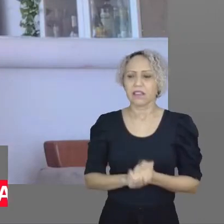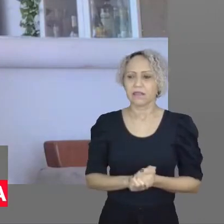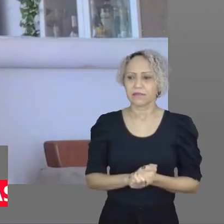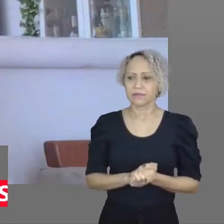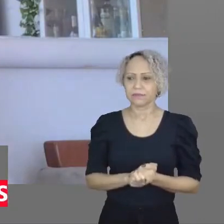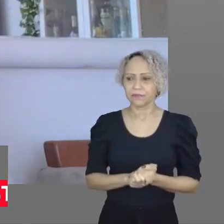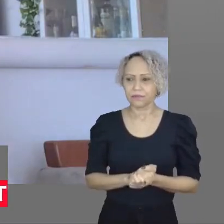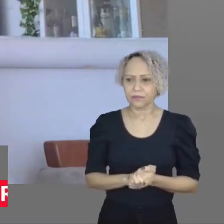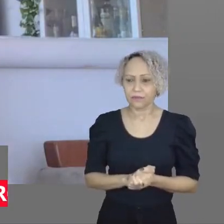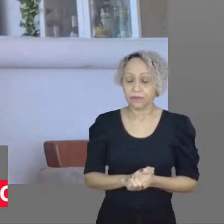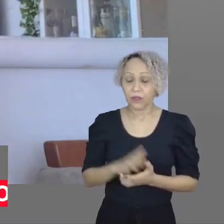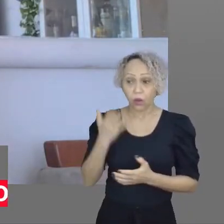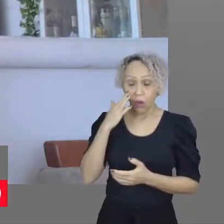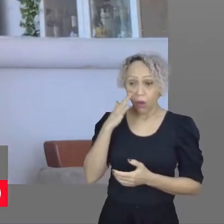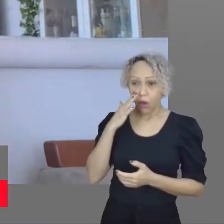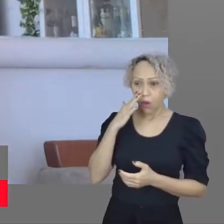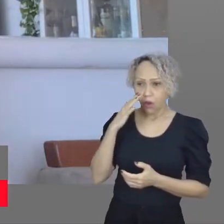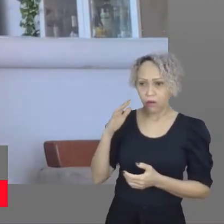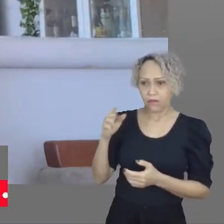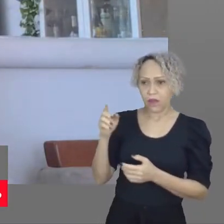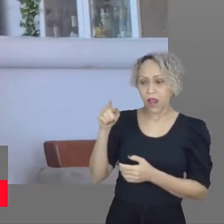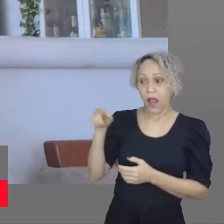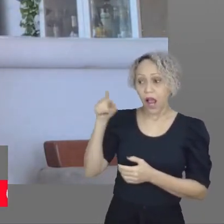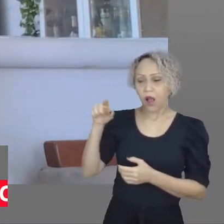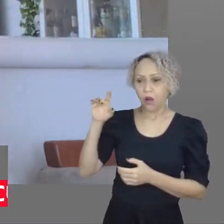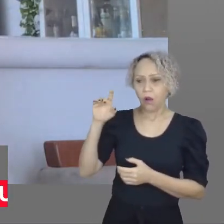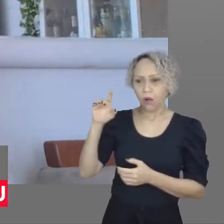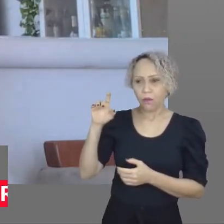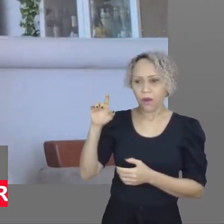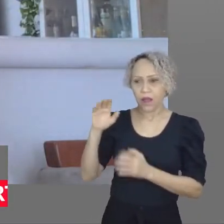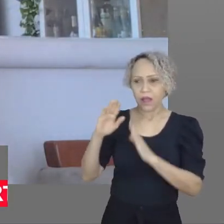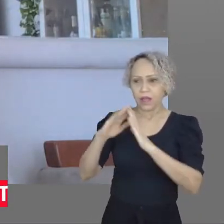é @Escola do PT e